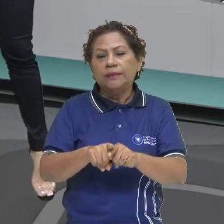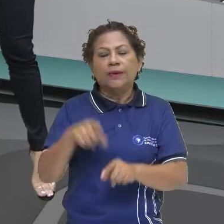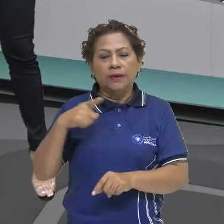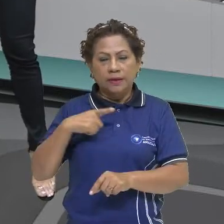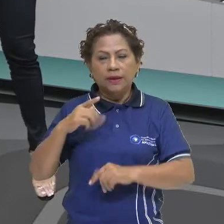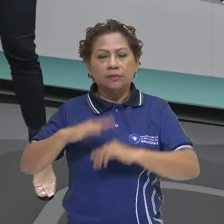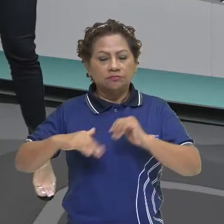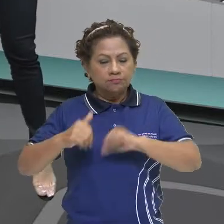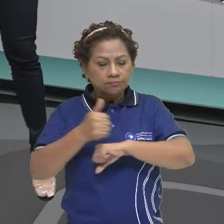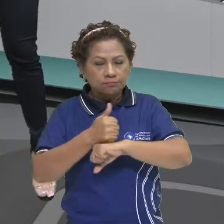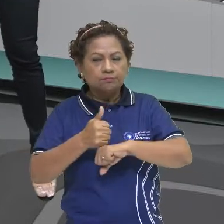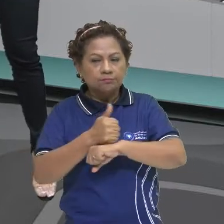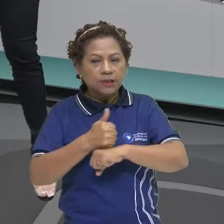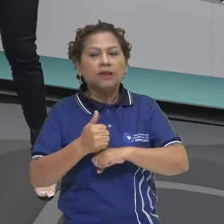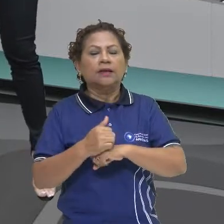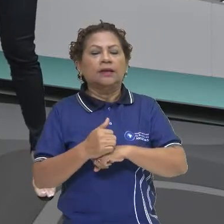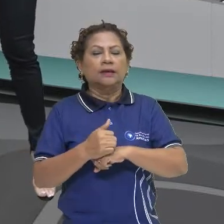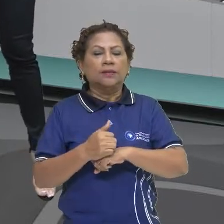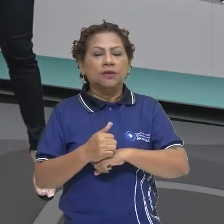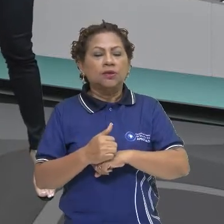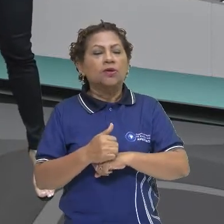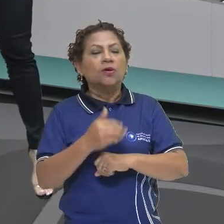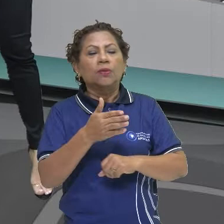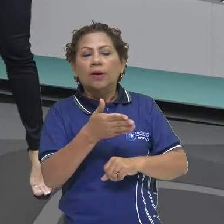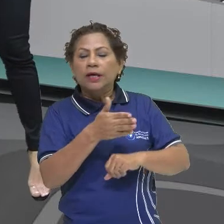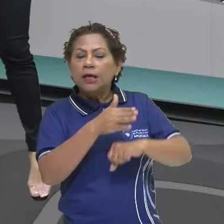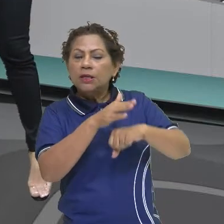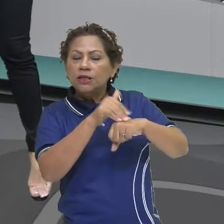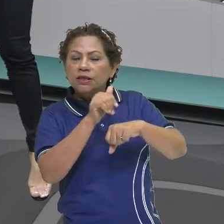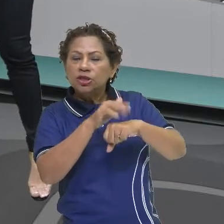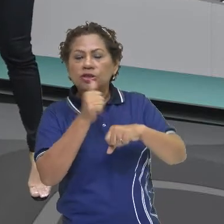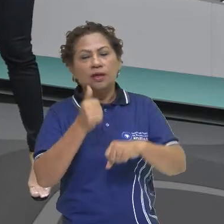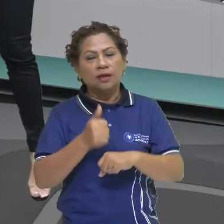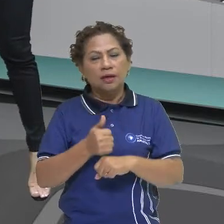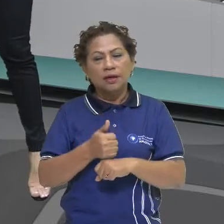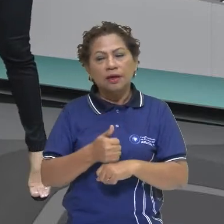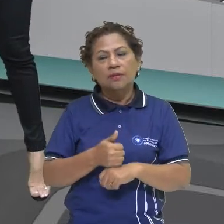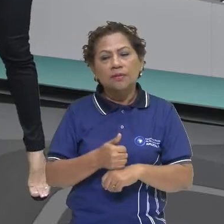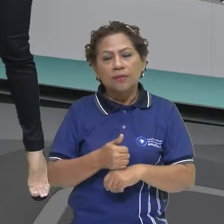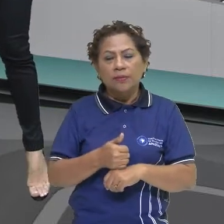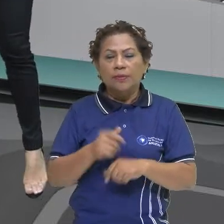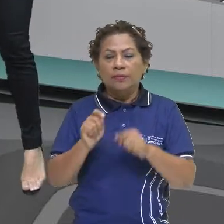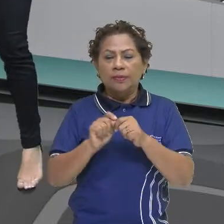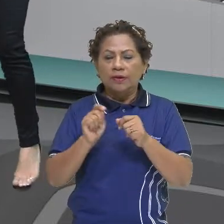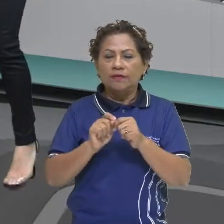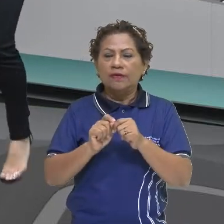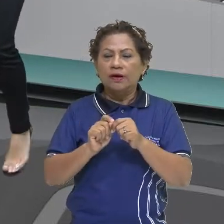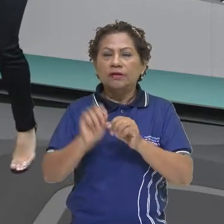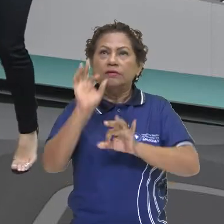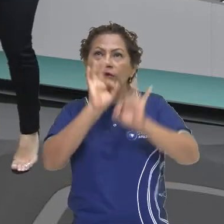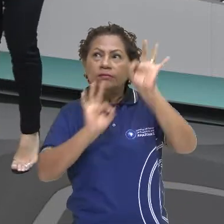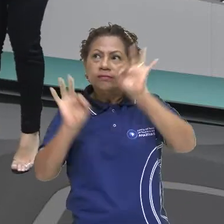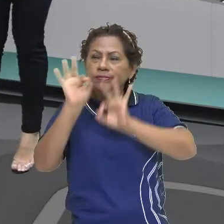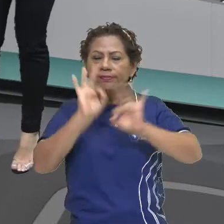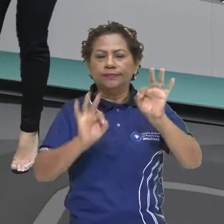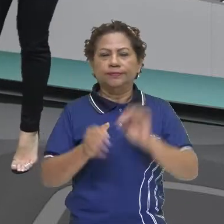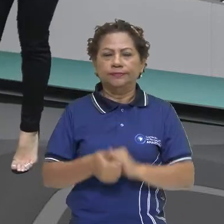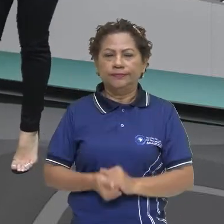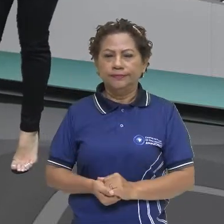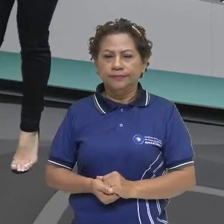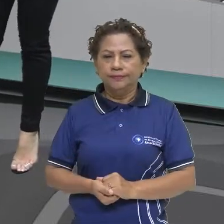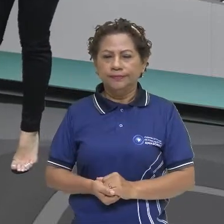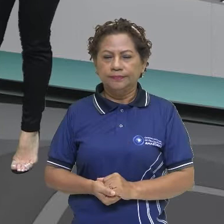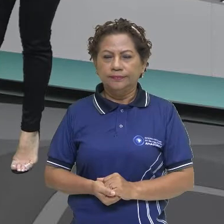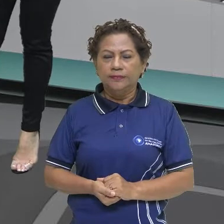onde algumas pessoas contratam os grafiteiros para fazer algumas decorações, digamos assim. Então, a gente vai começar a